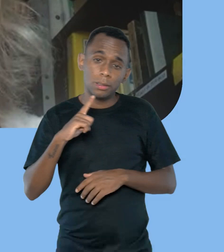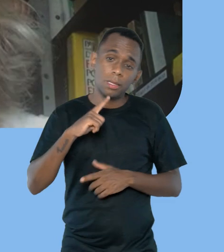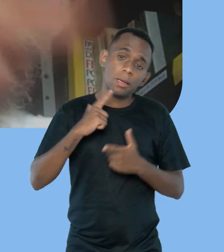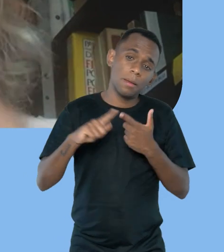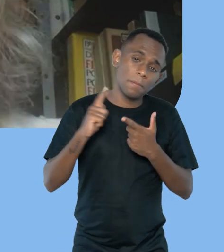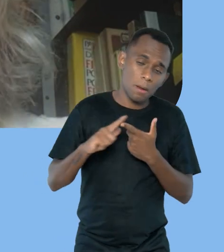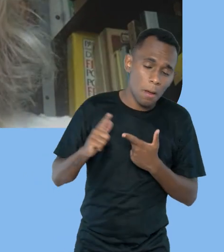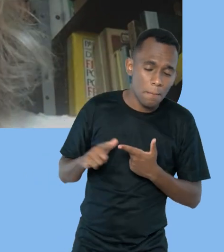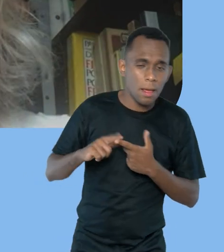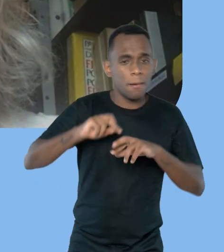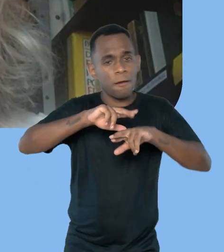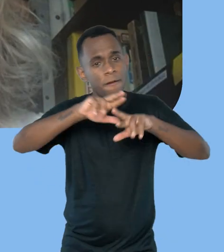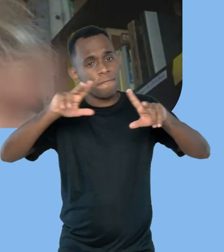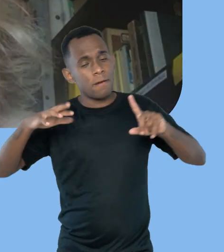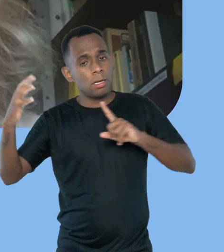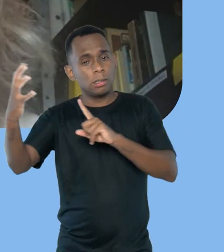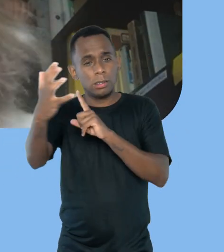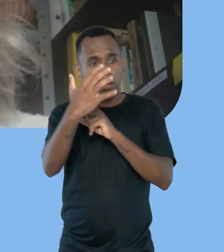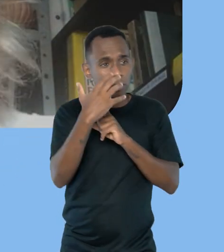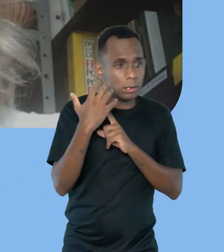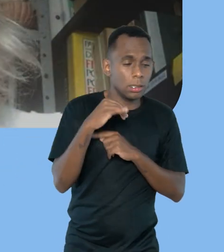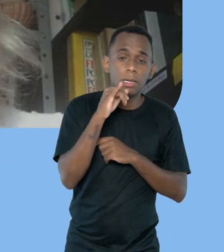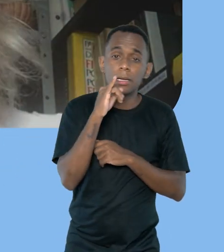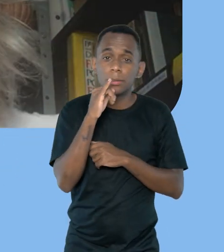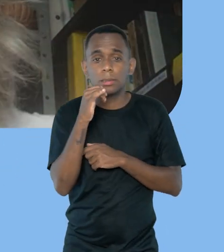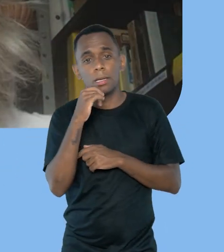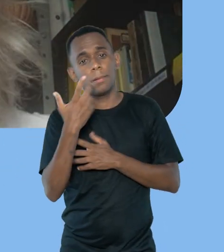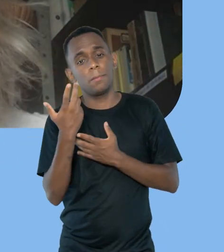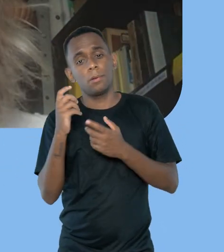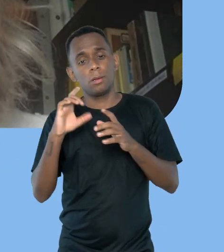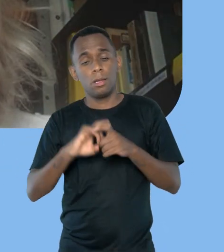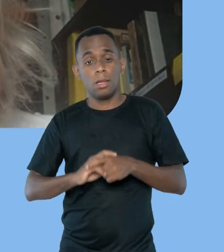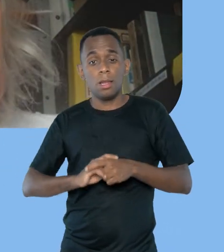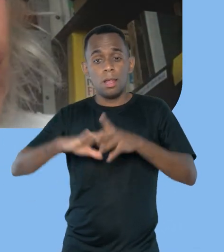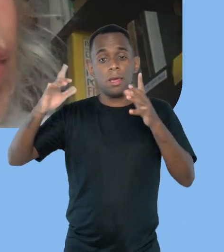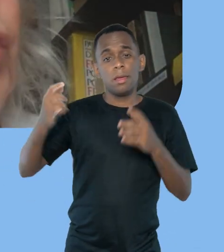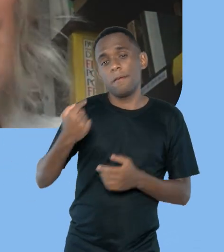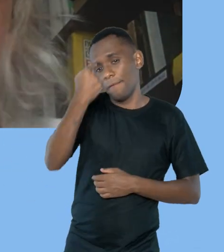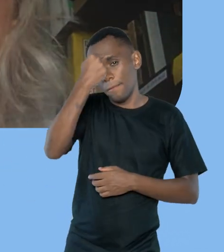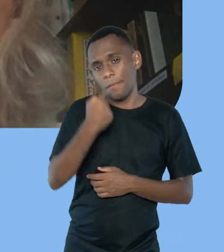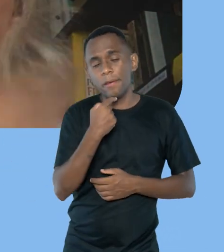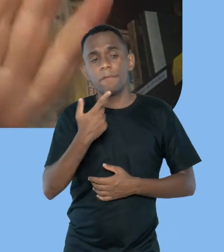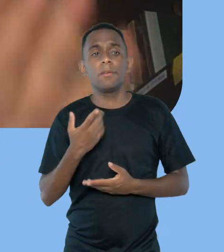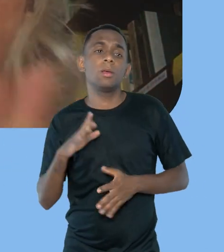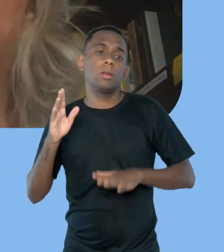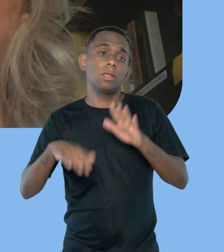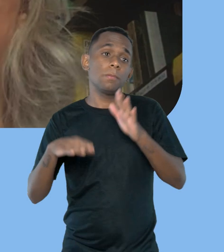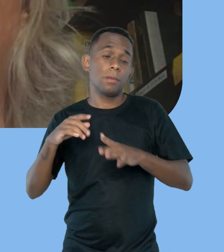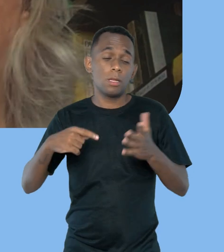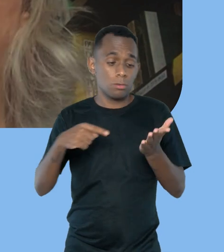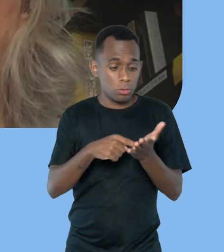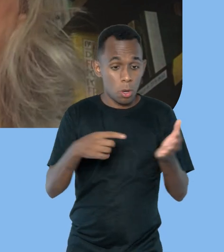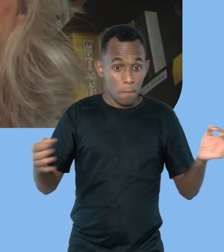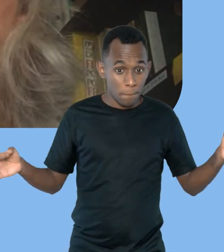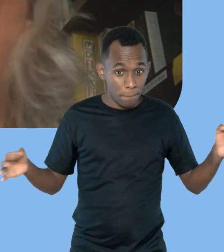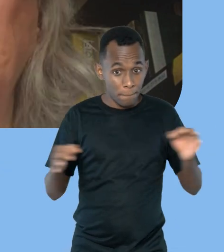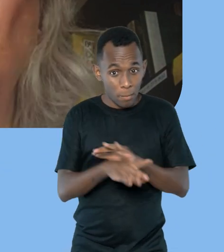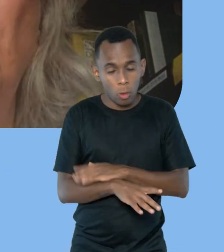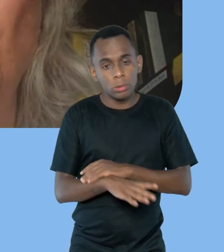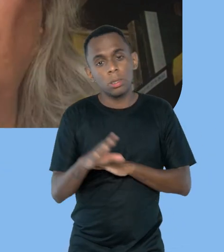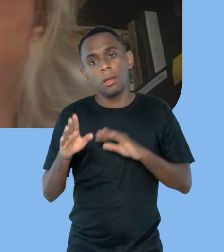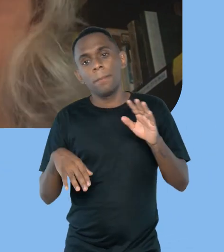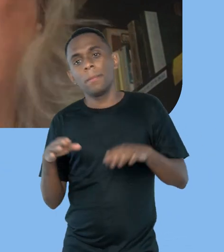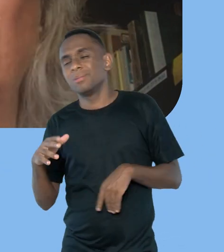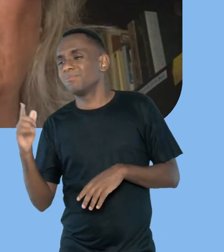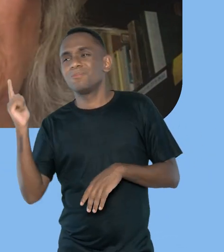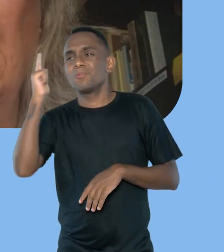várias questões envolvidas, questão de direito autoral, às vezes a gente está com a unidade pronta, tudo certo, aí de repente